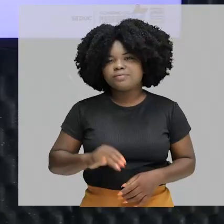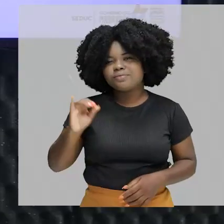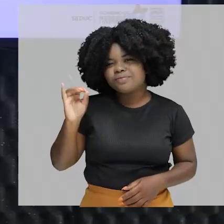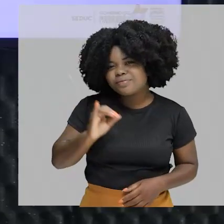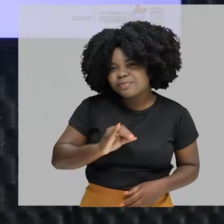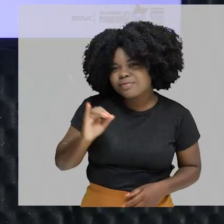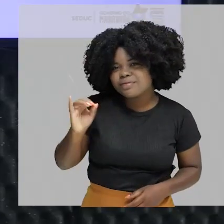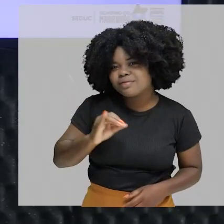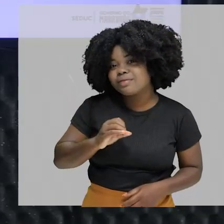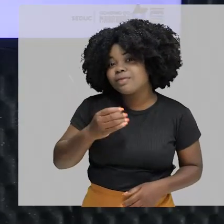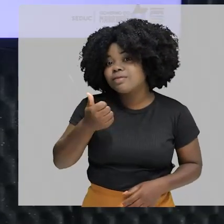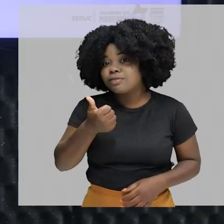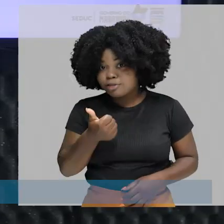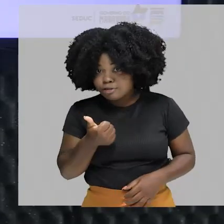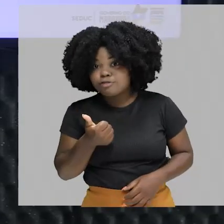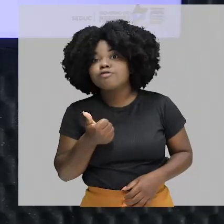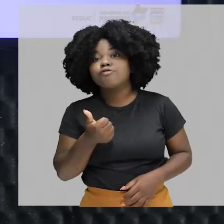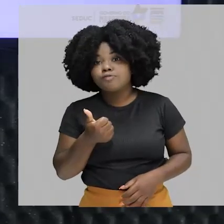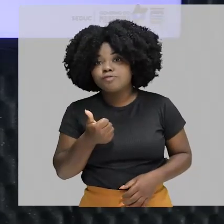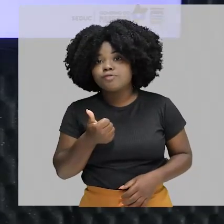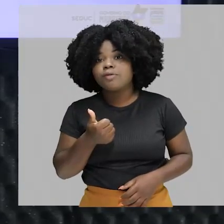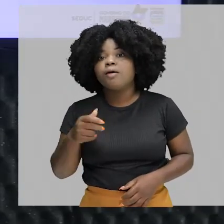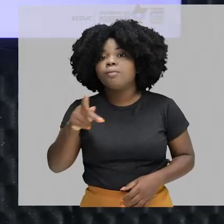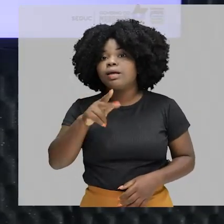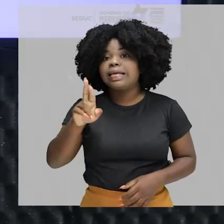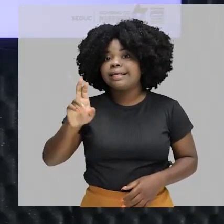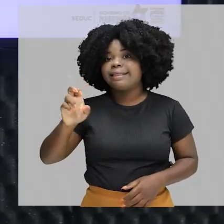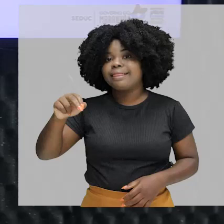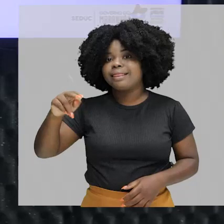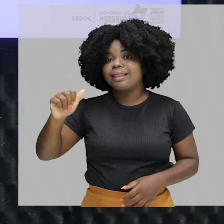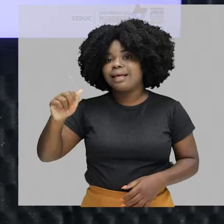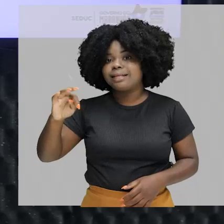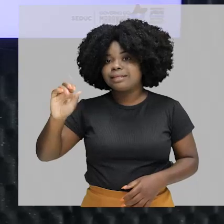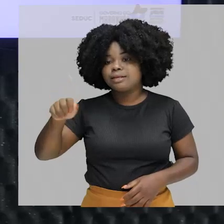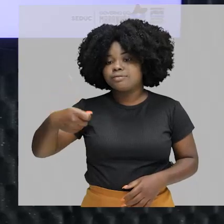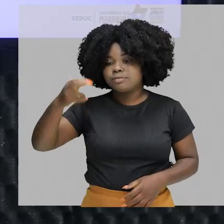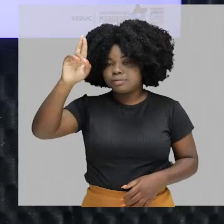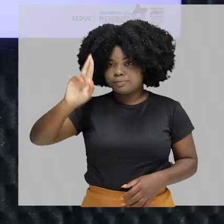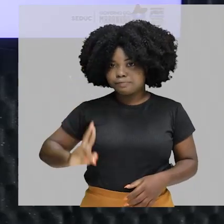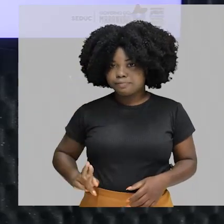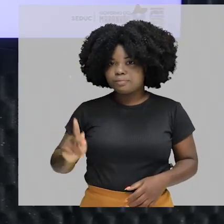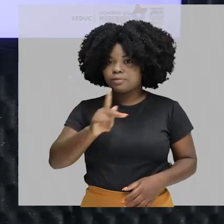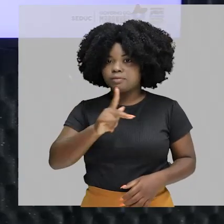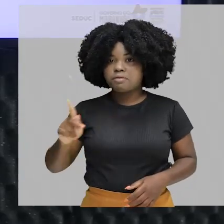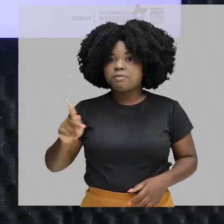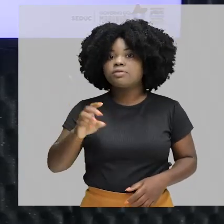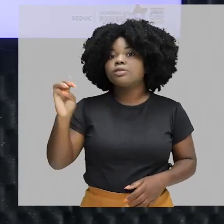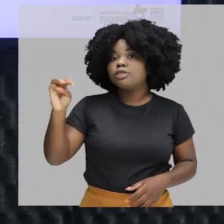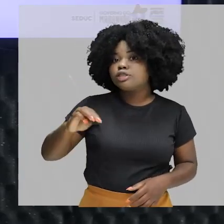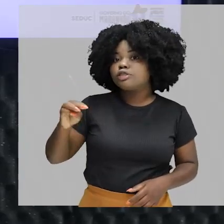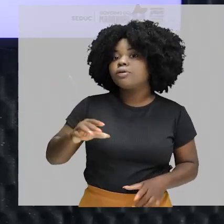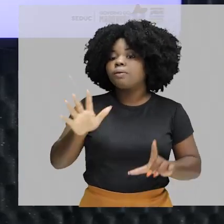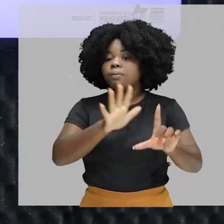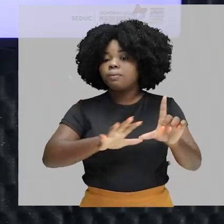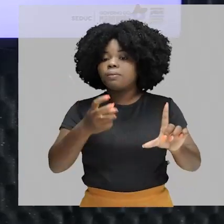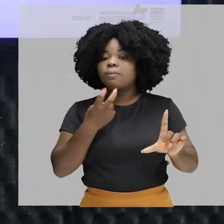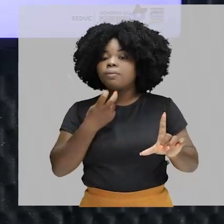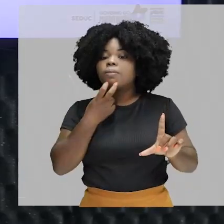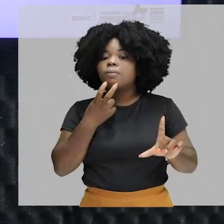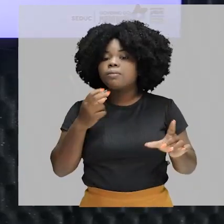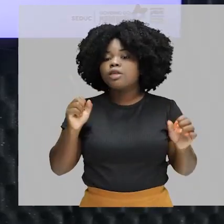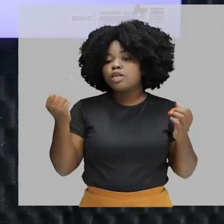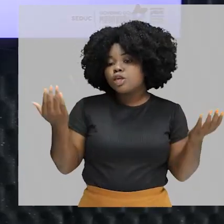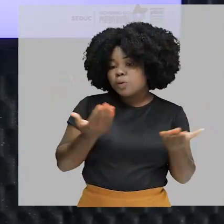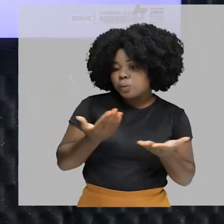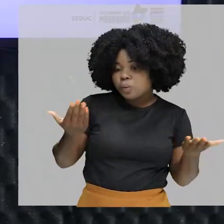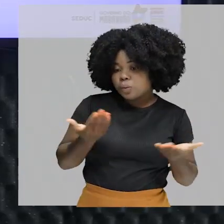E aí, meus amores, tudo bem com vocês? Eu sou a professora Renata Fex, estou a professora de matemática da plataforma Gonçalves Dias. E na aula